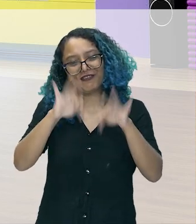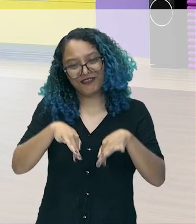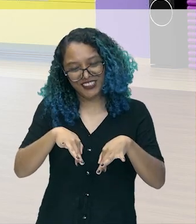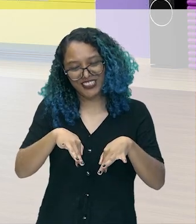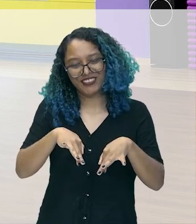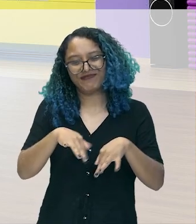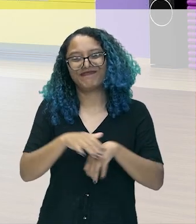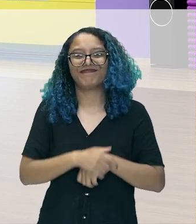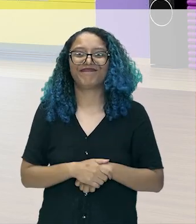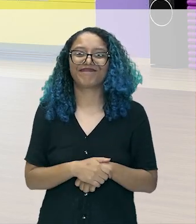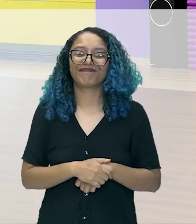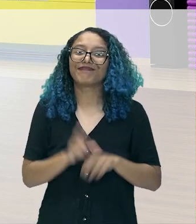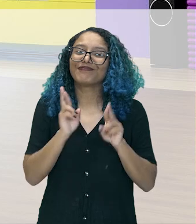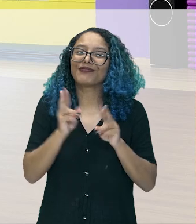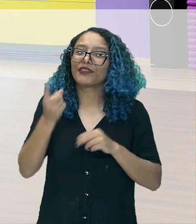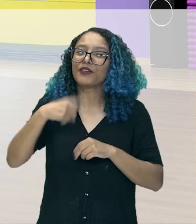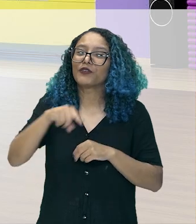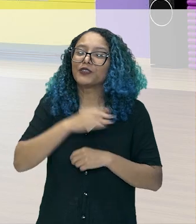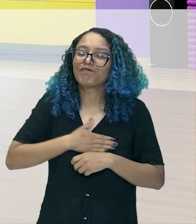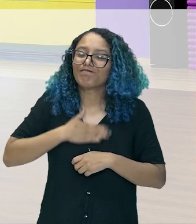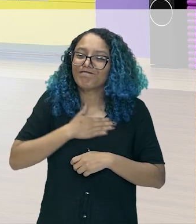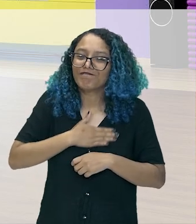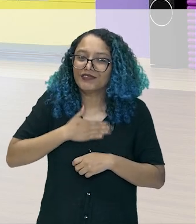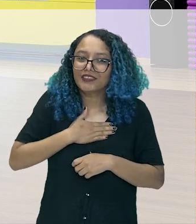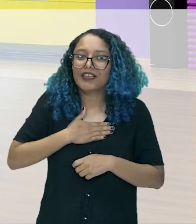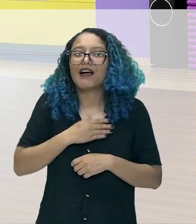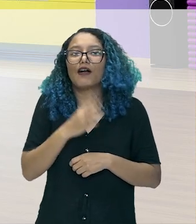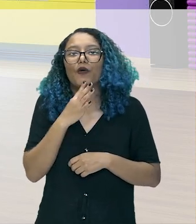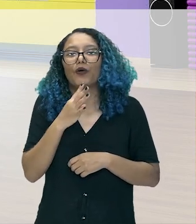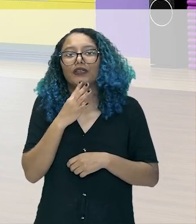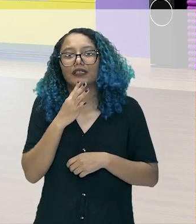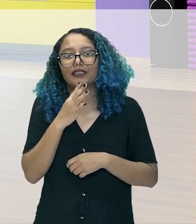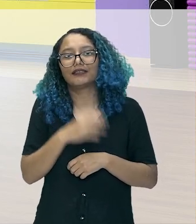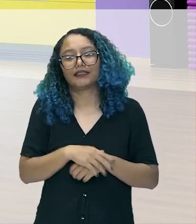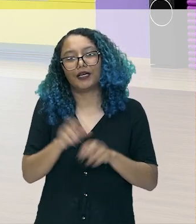alto. E estica bastante.